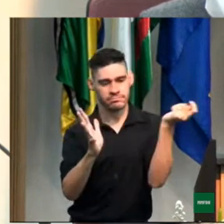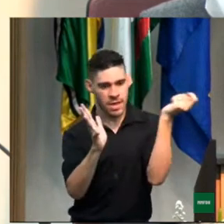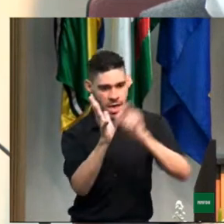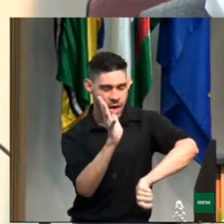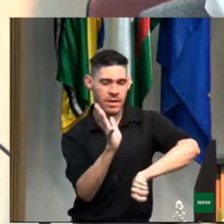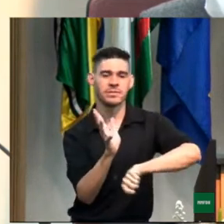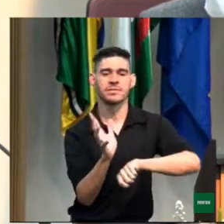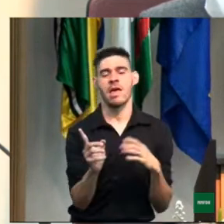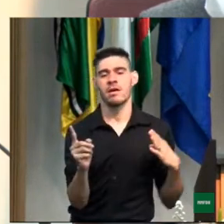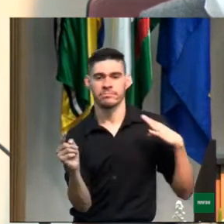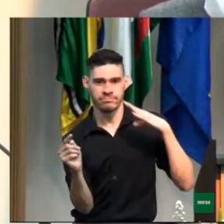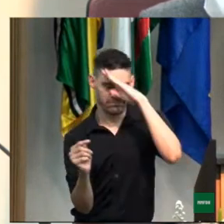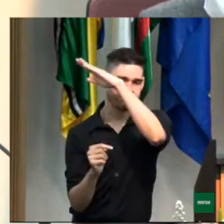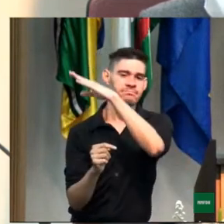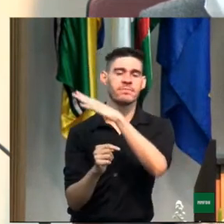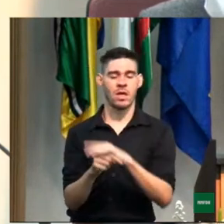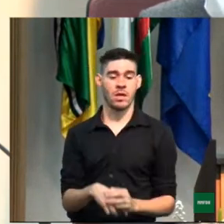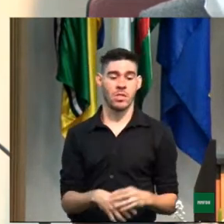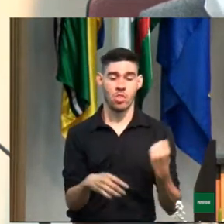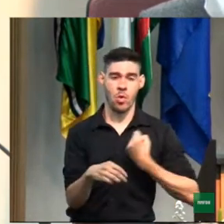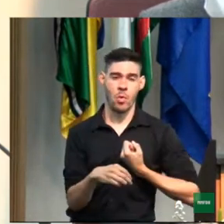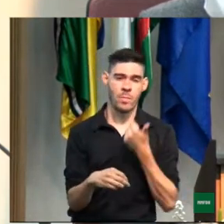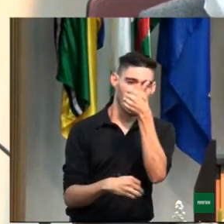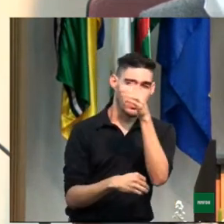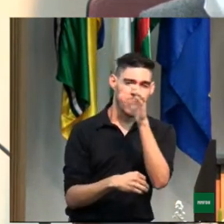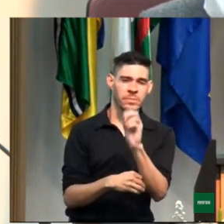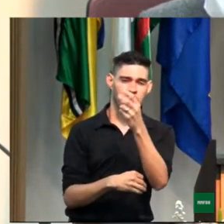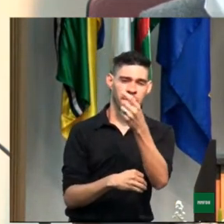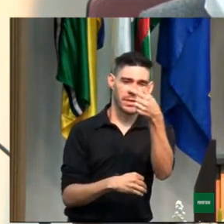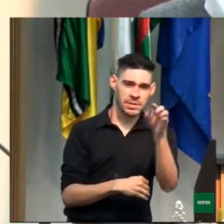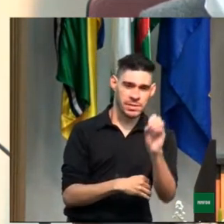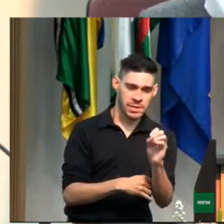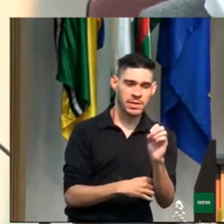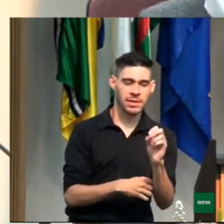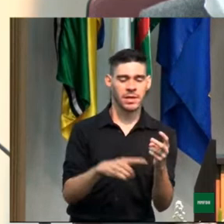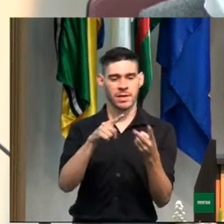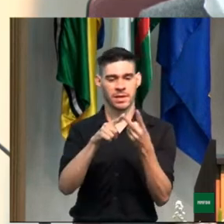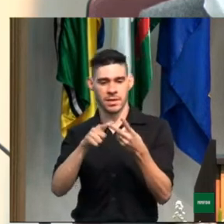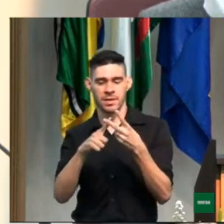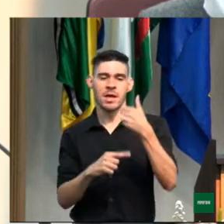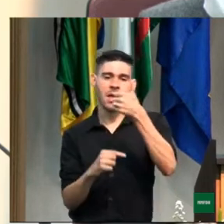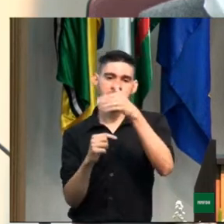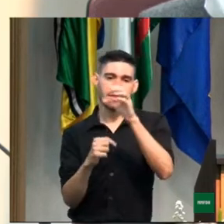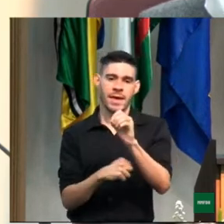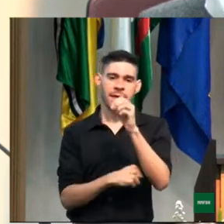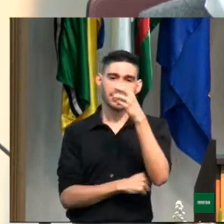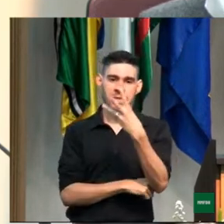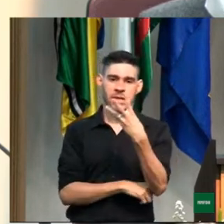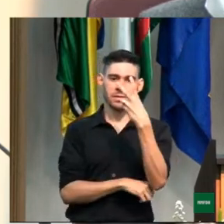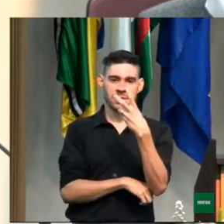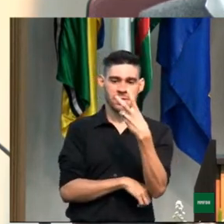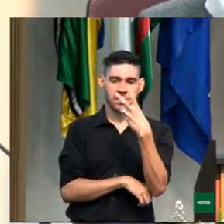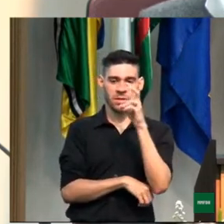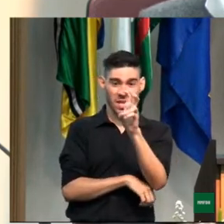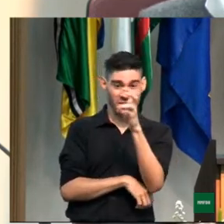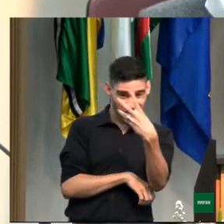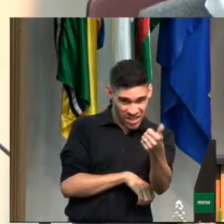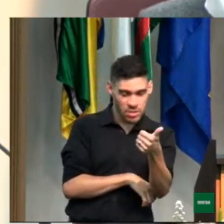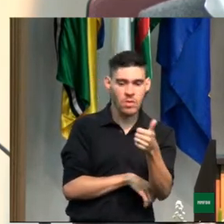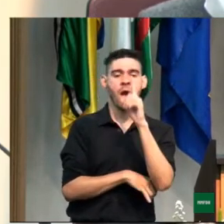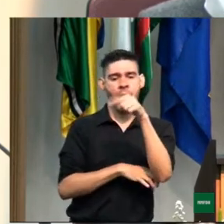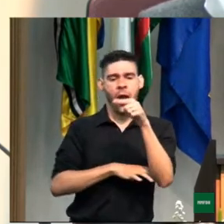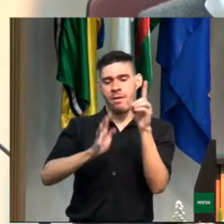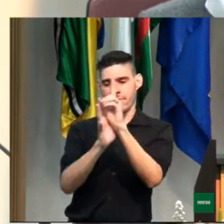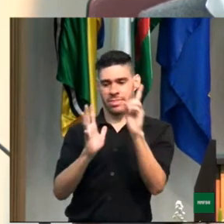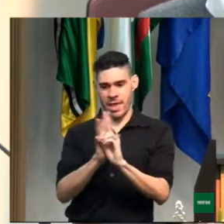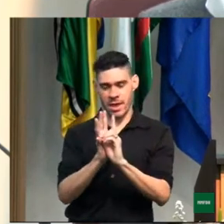o 10.570 e o 10.531, que são decretos nesta